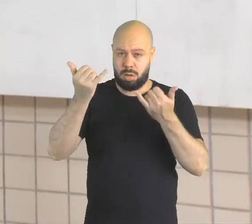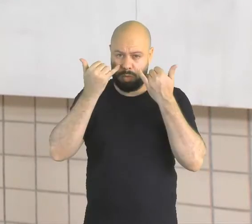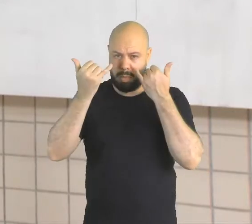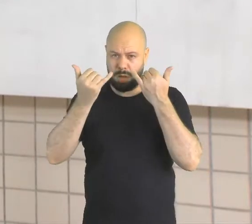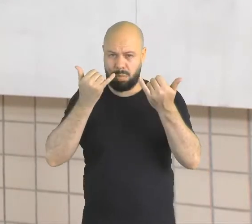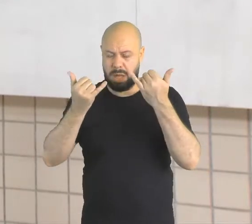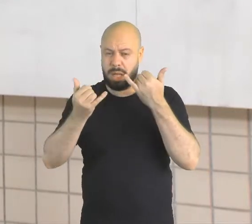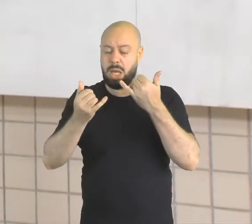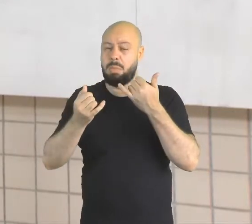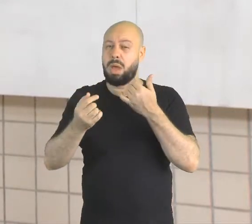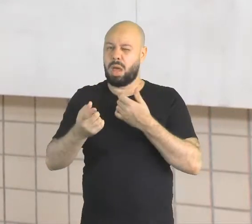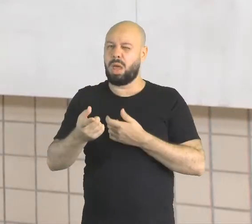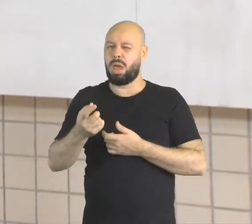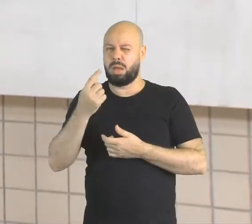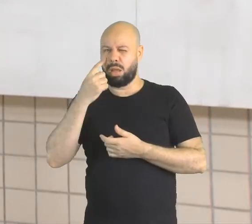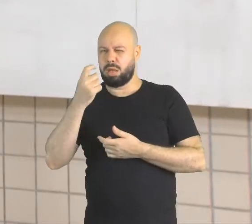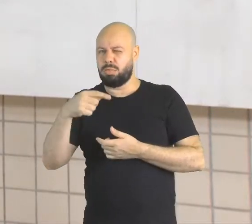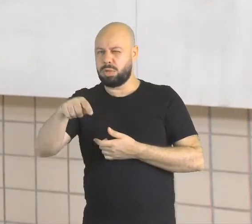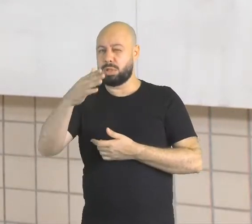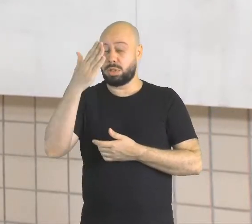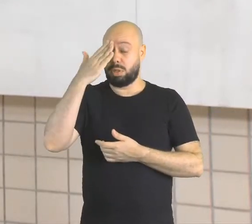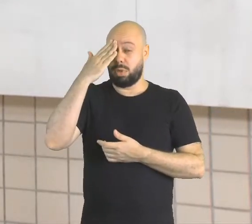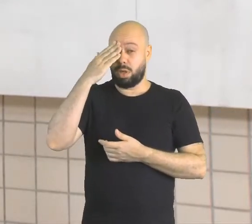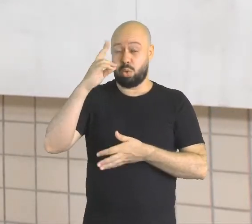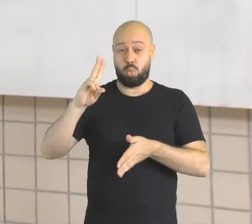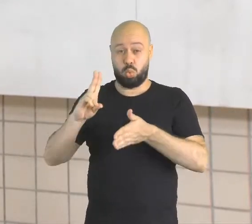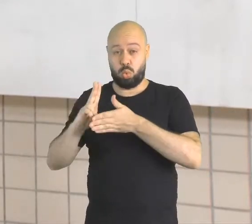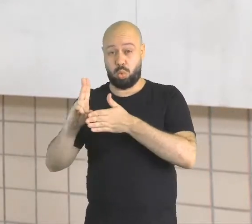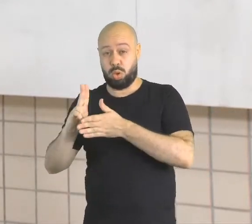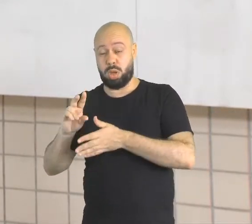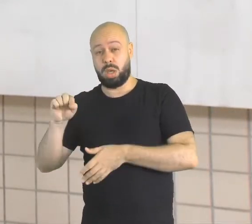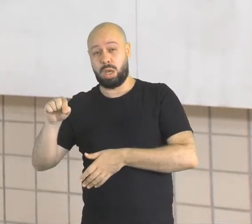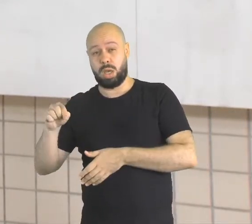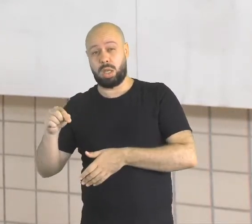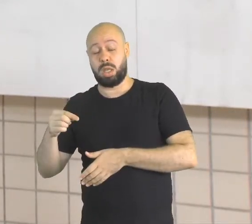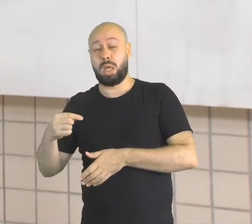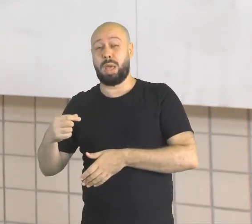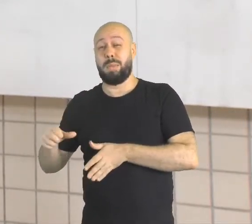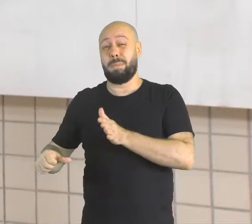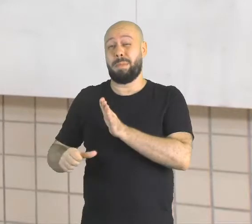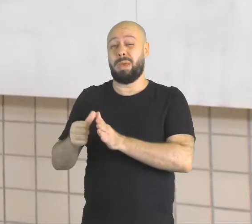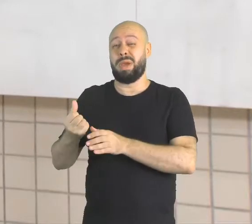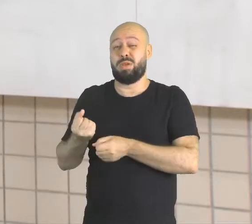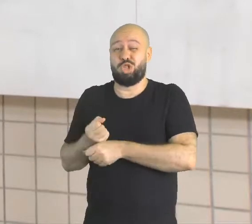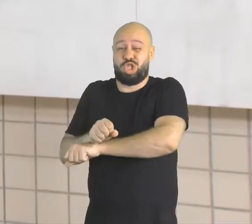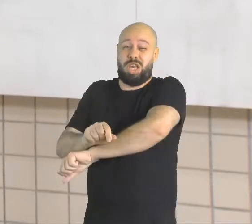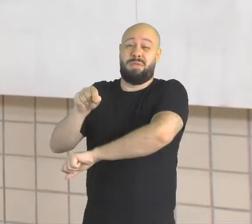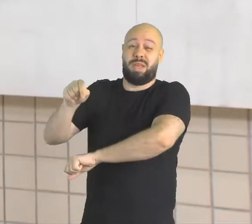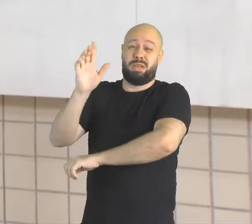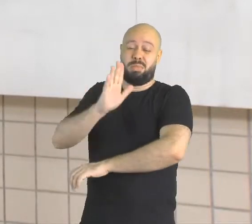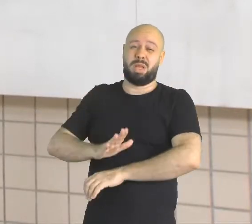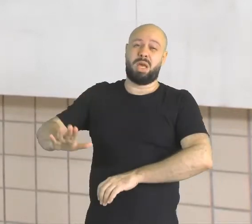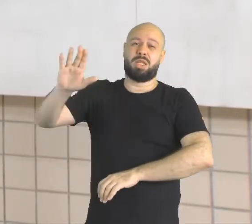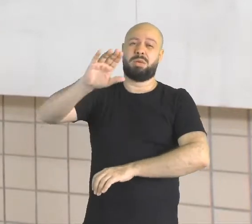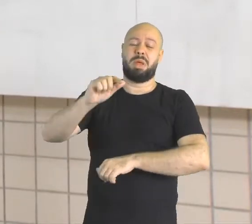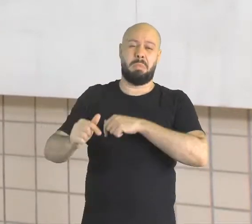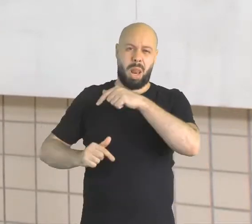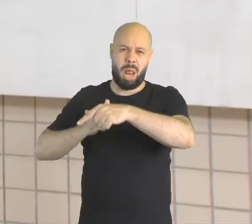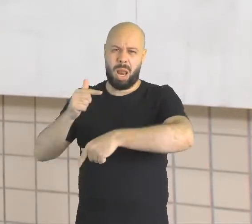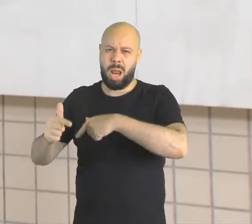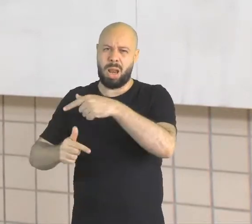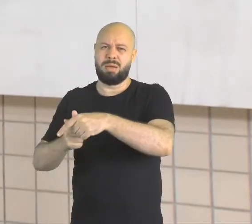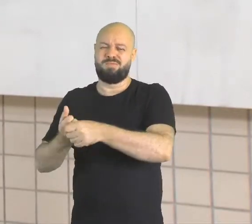muito interessante, vocês também, o índio, o nativo, foi o primeiro escravo aqui no Brasil. Foi o primeiro trabalhador de